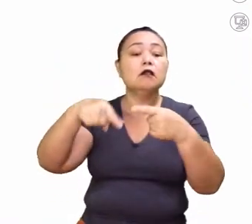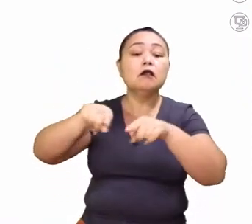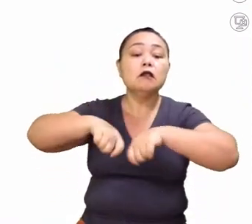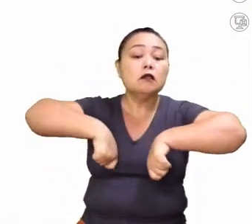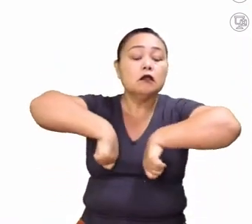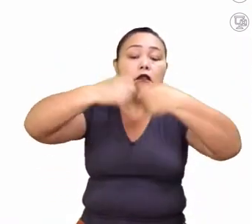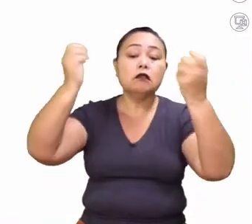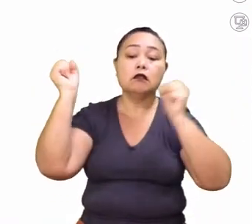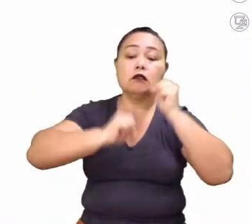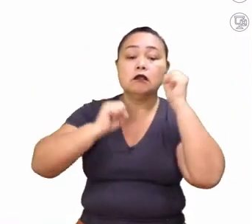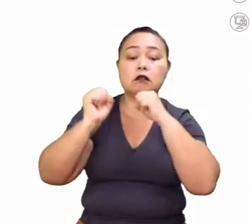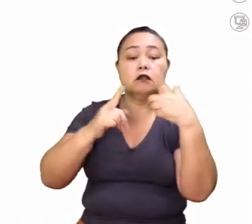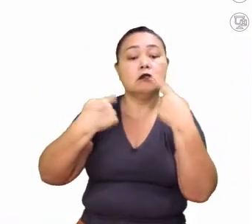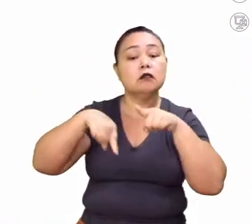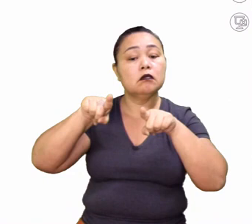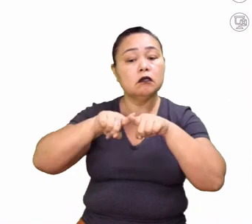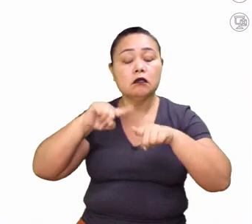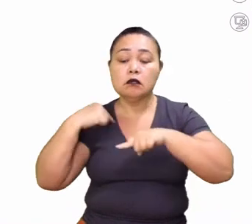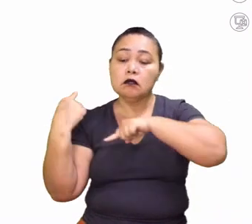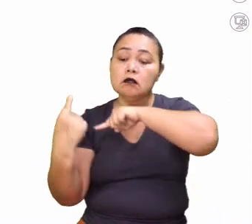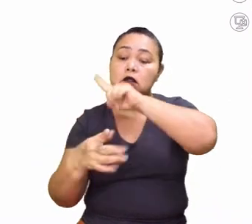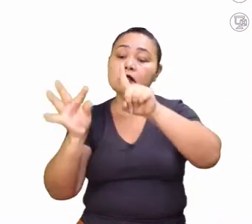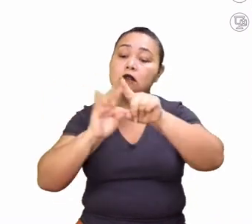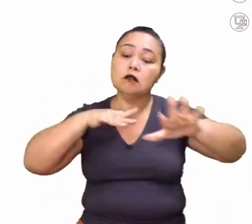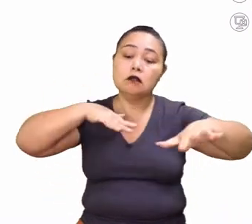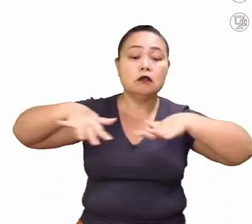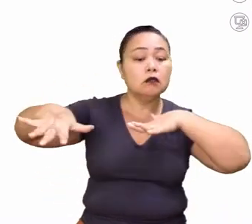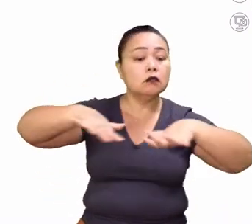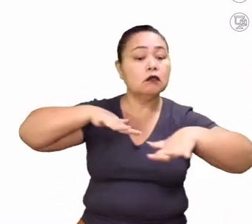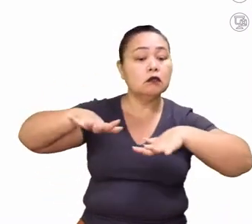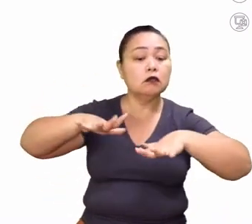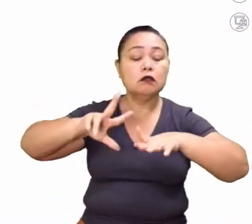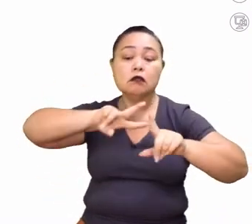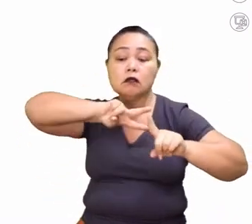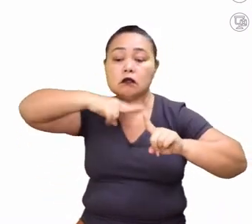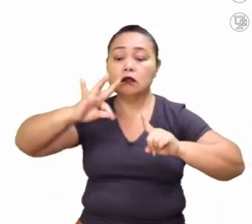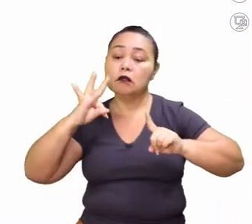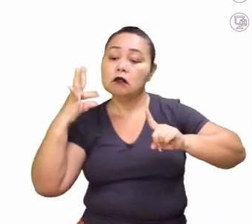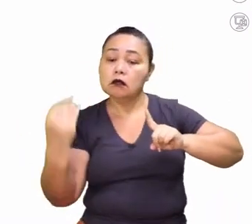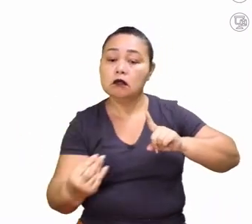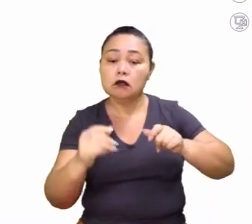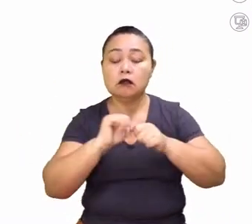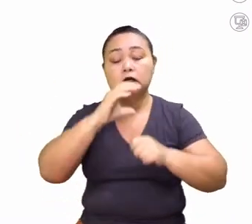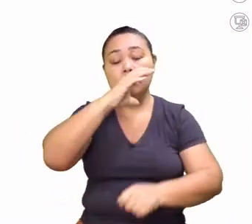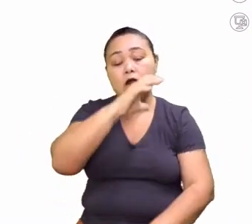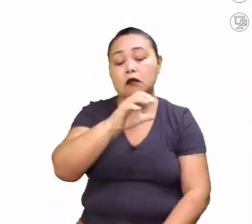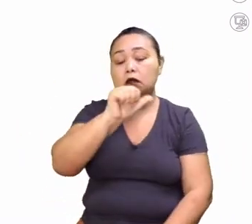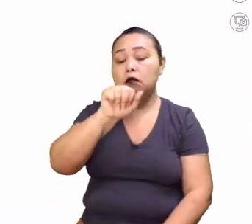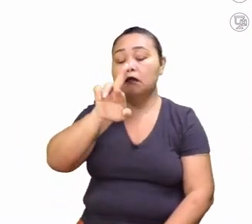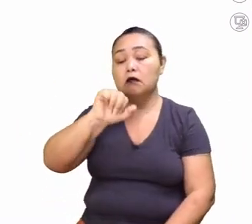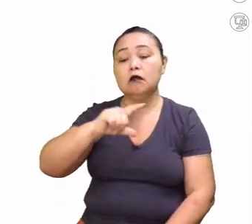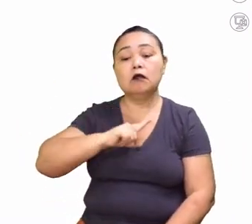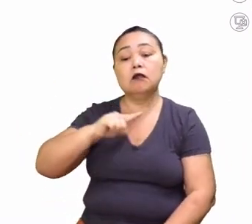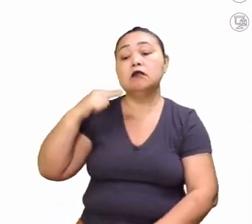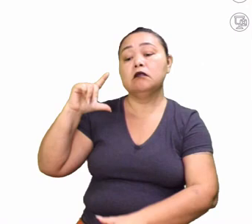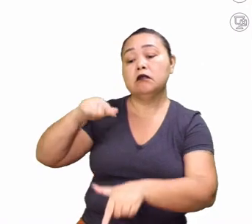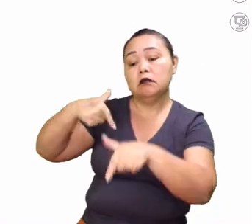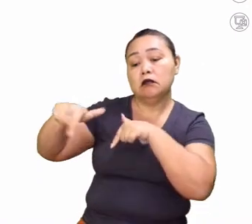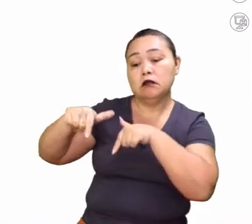que operando em um ciclo termodinâmico converta totalmente o calor recebido em